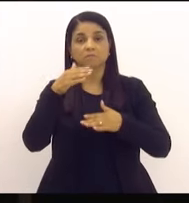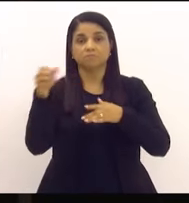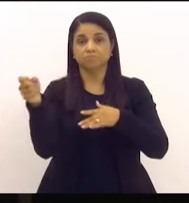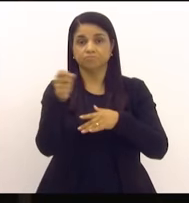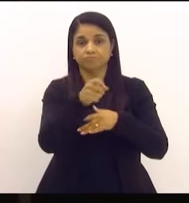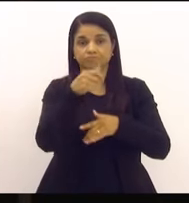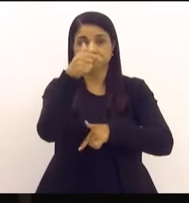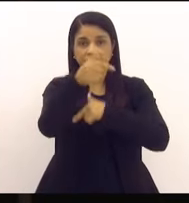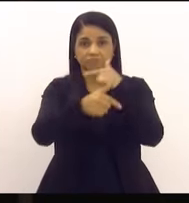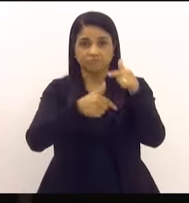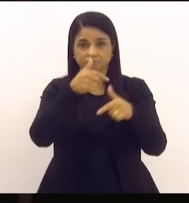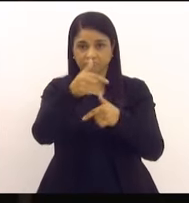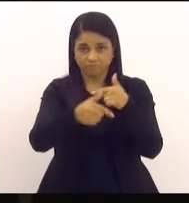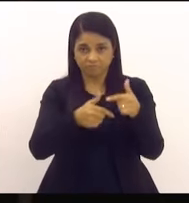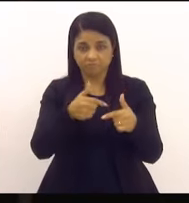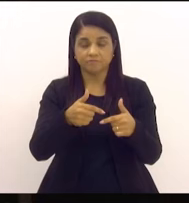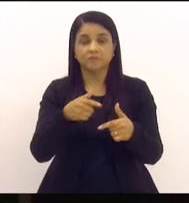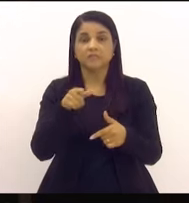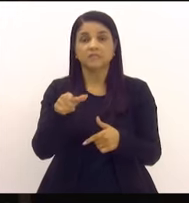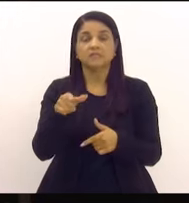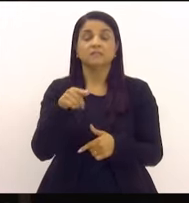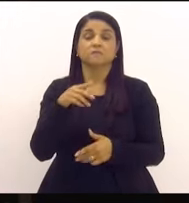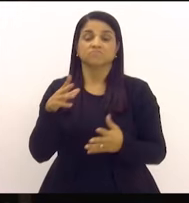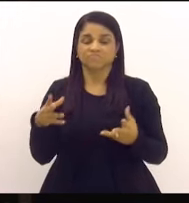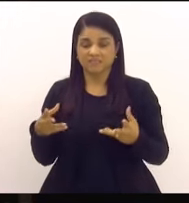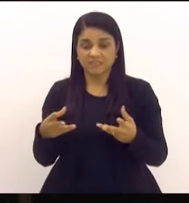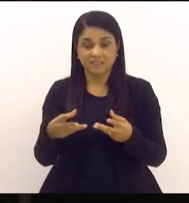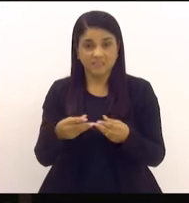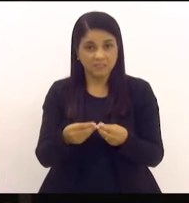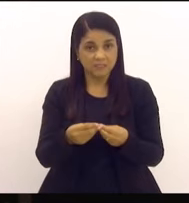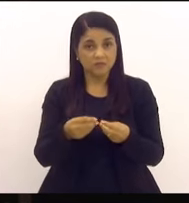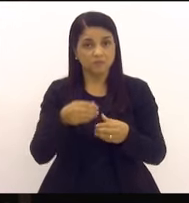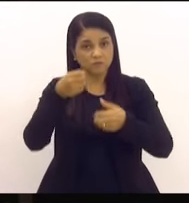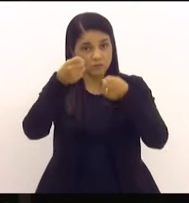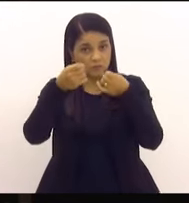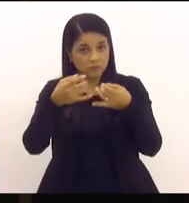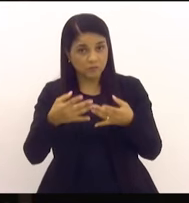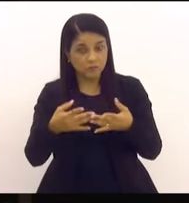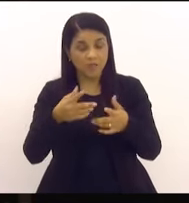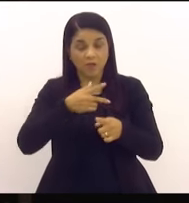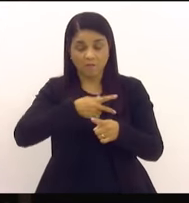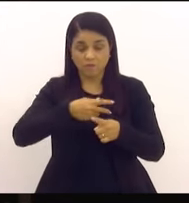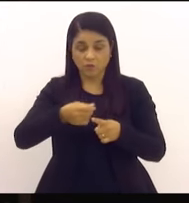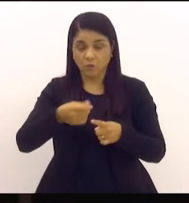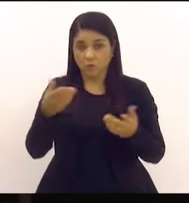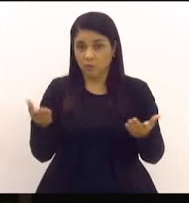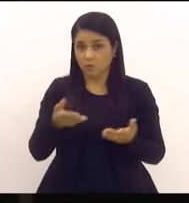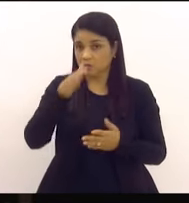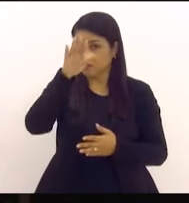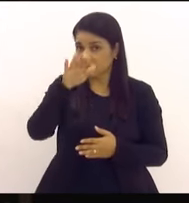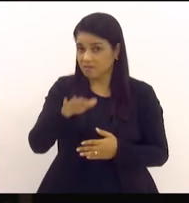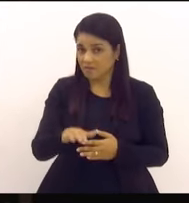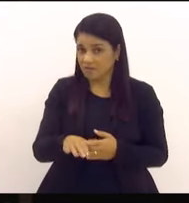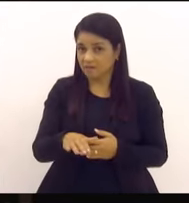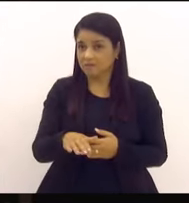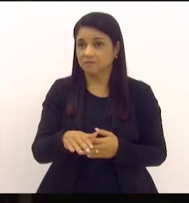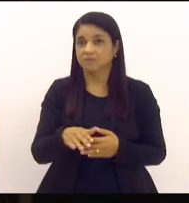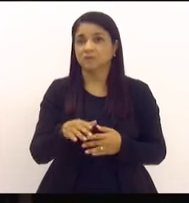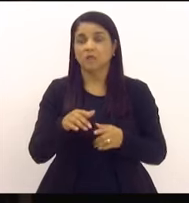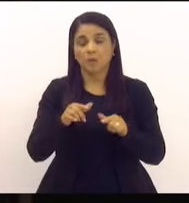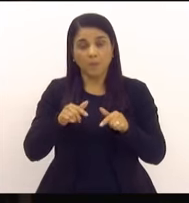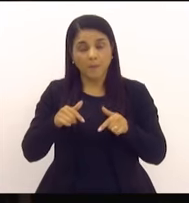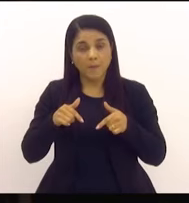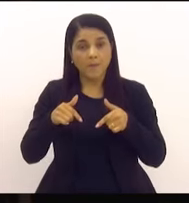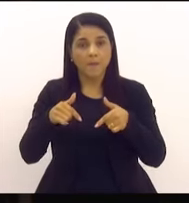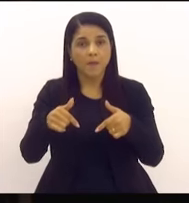num ponto sensível e faz com que a maior vitória dessa tarde seja efetivamente a gente partir